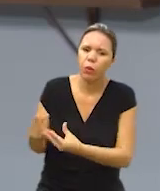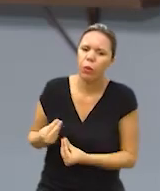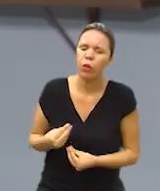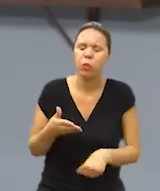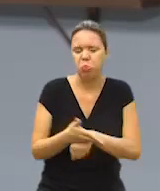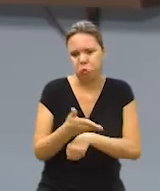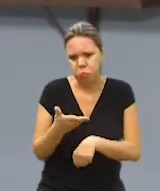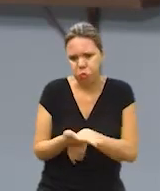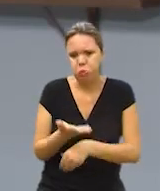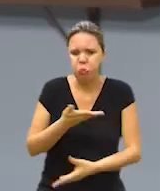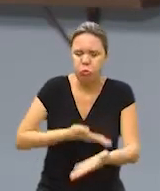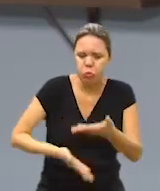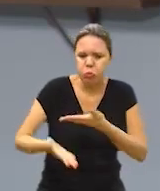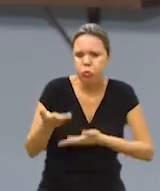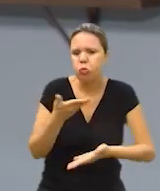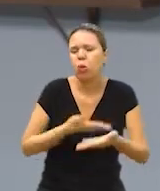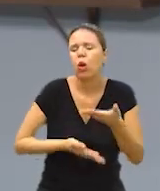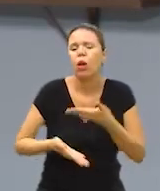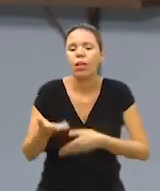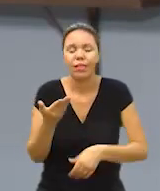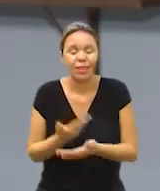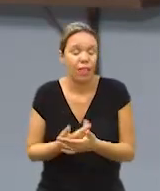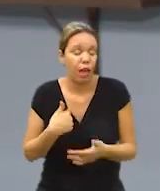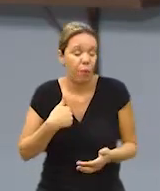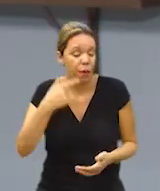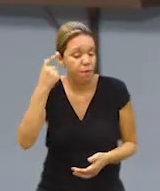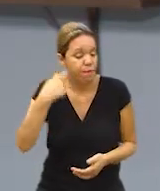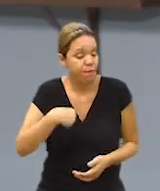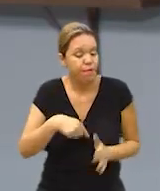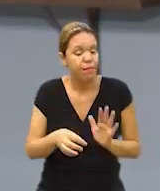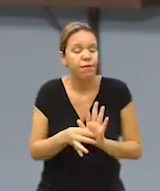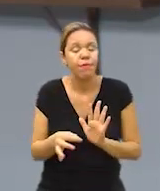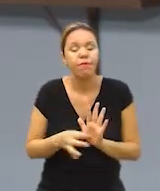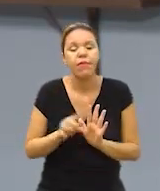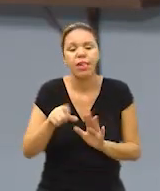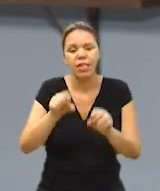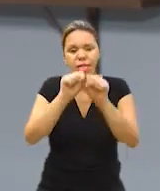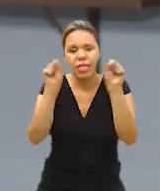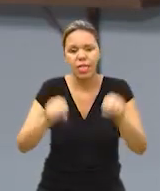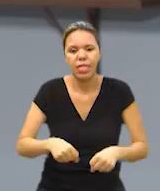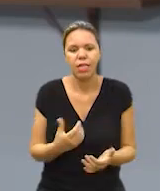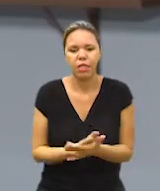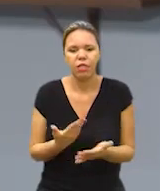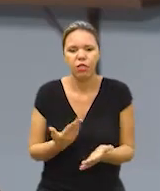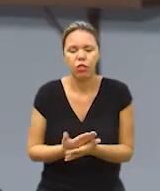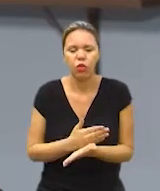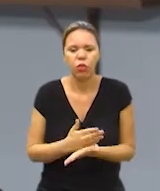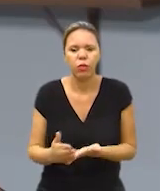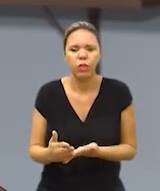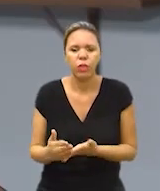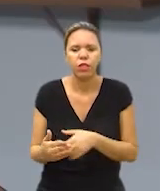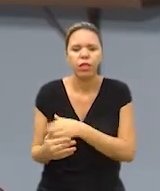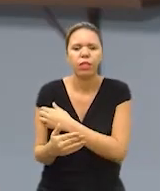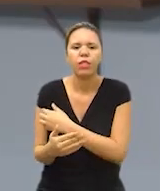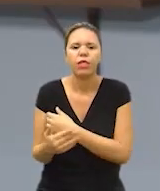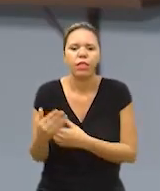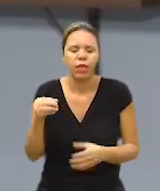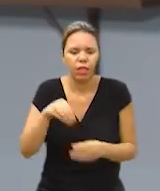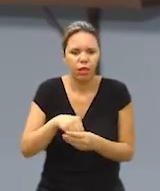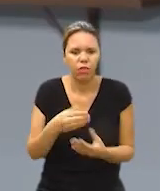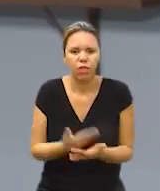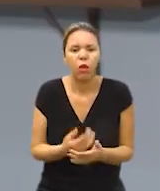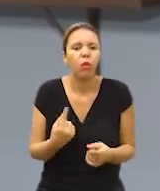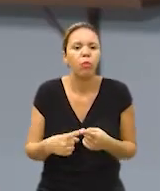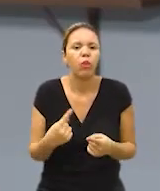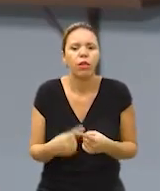muito participativo nas aulas. Então, para mim, esse sistema de estudo começou nas aulas.